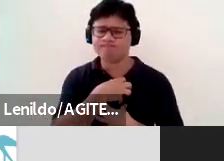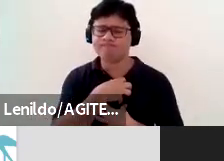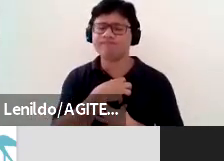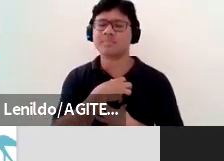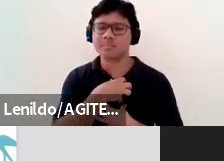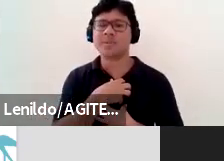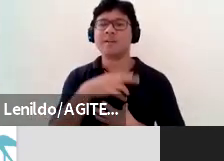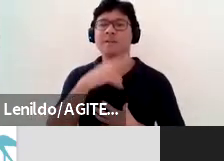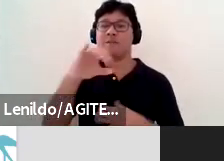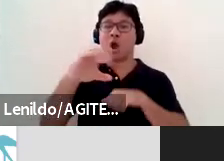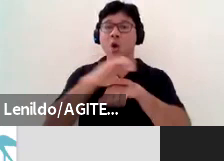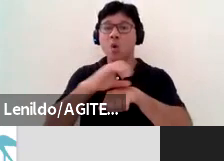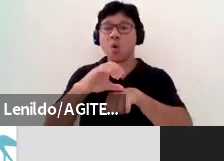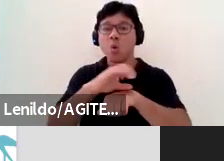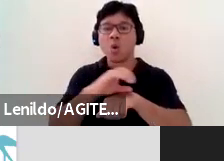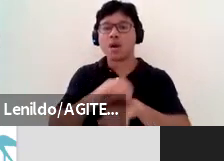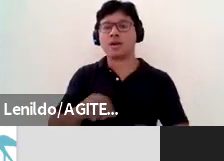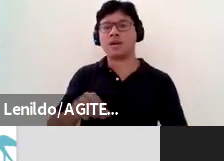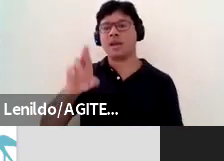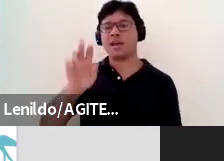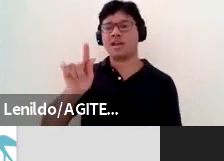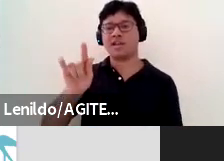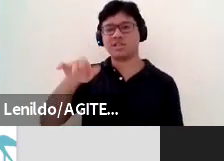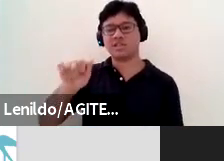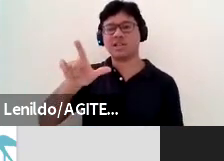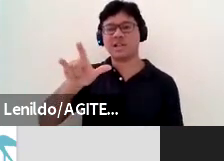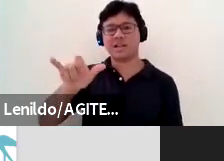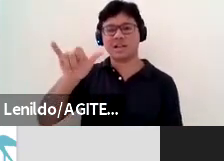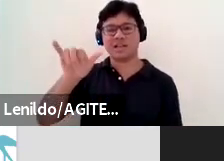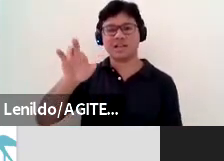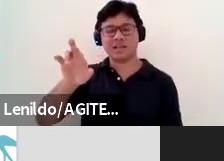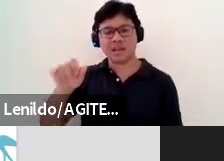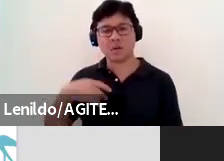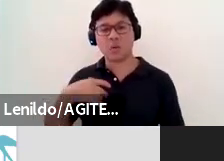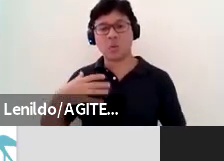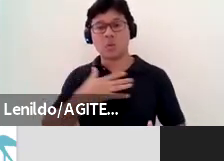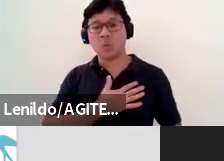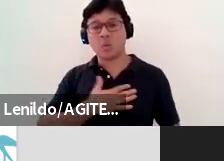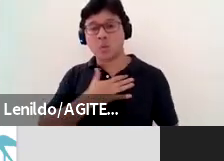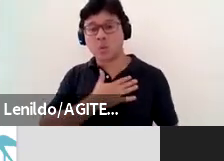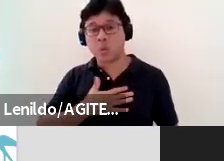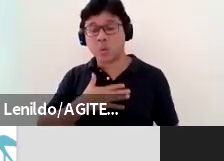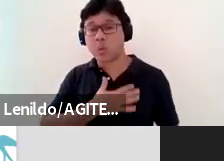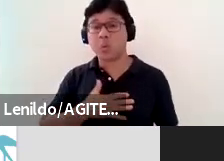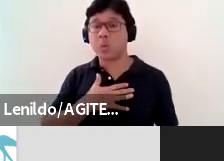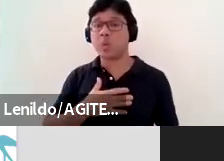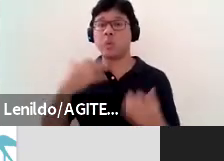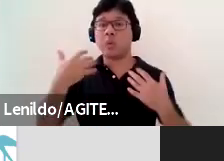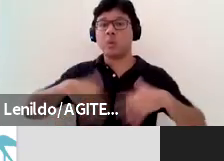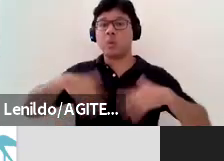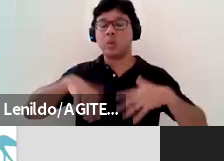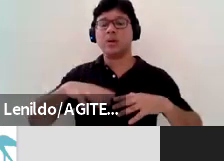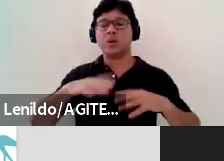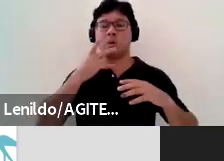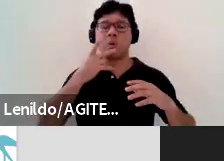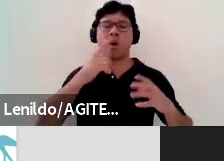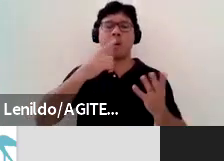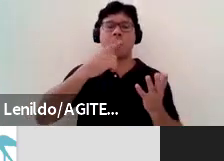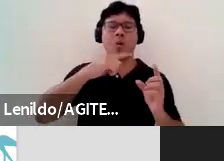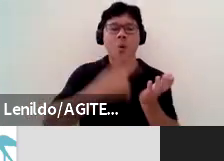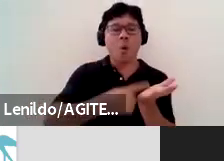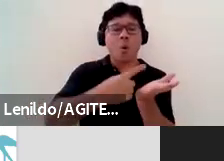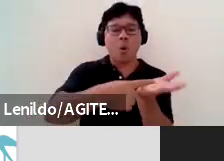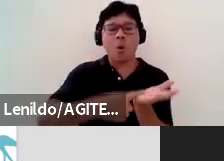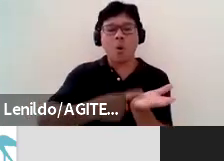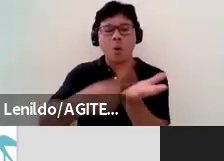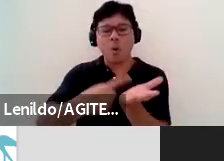curso com a Regina Lira, né? Então, assim, é quase a gente estar fechando assim também esse ciclo, né? A Regina, a gente já fez tantas